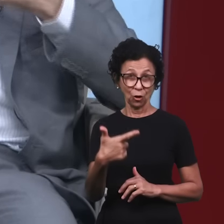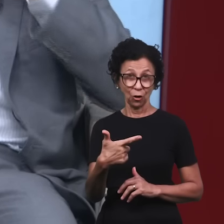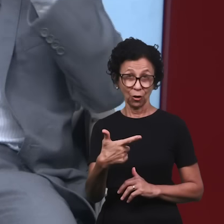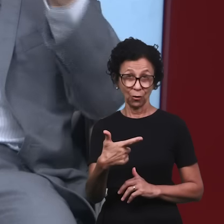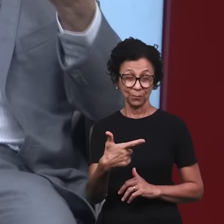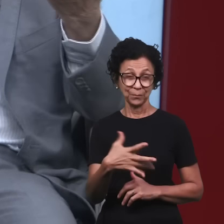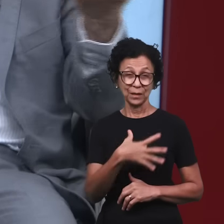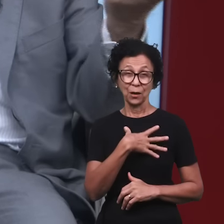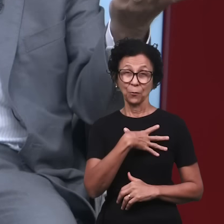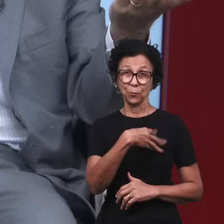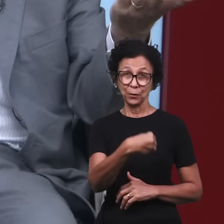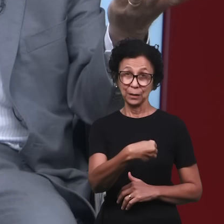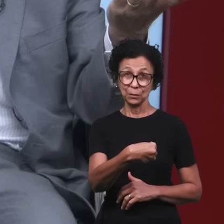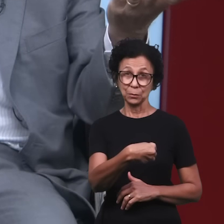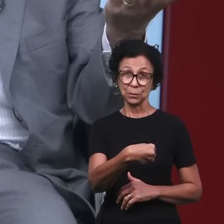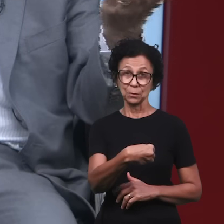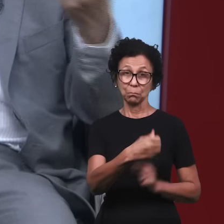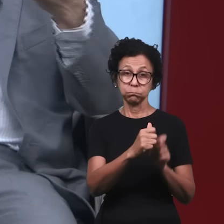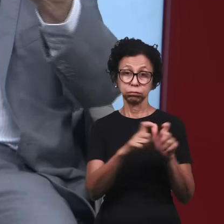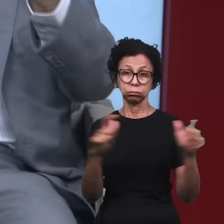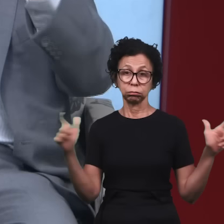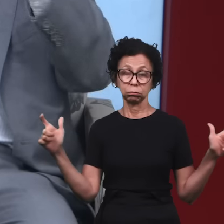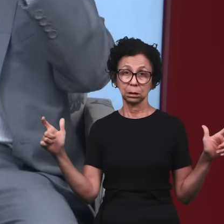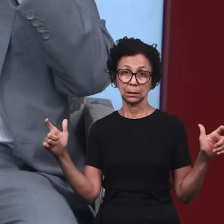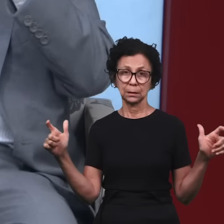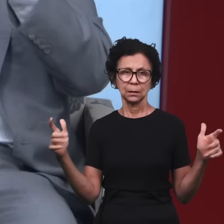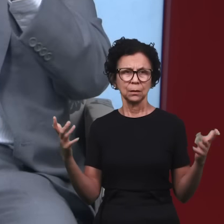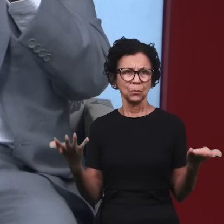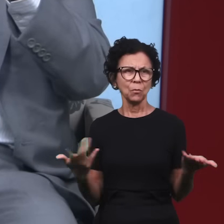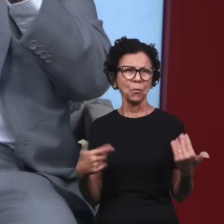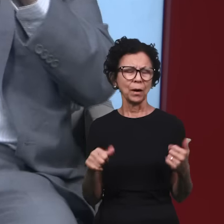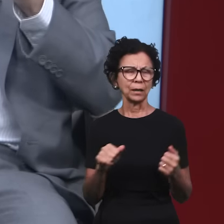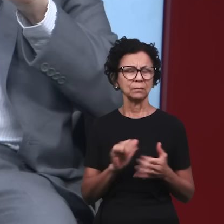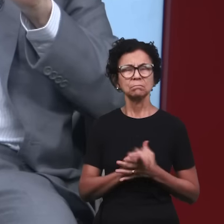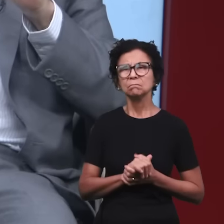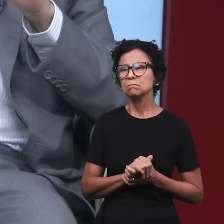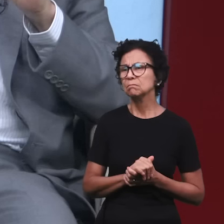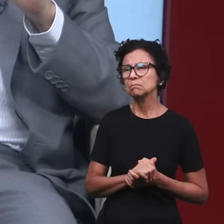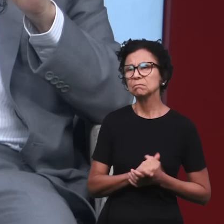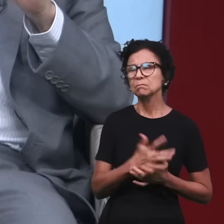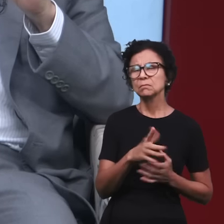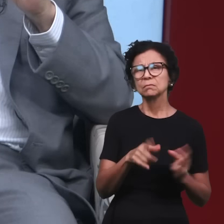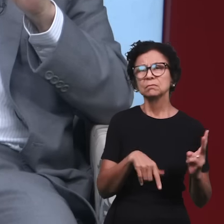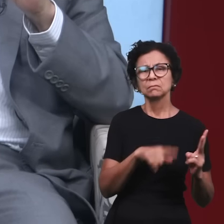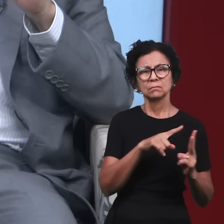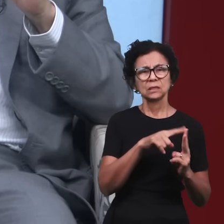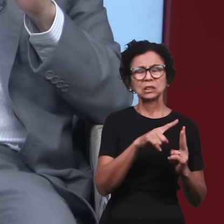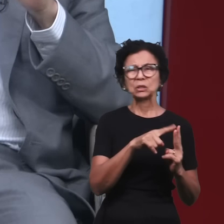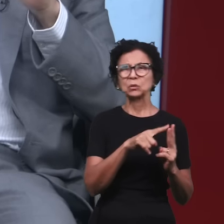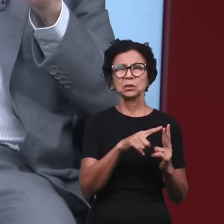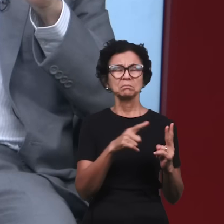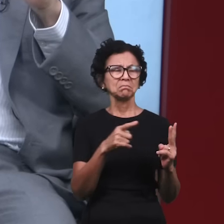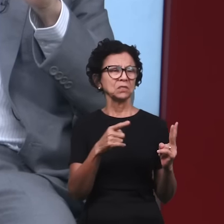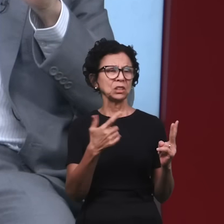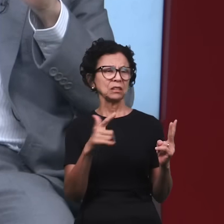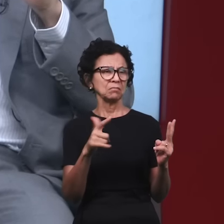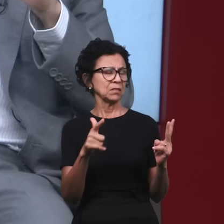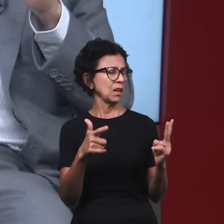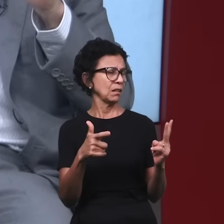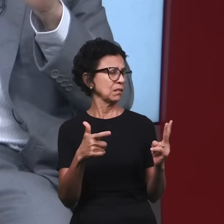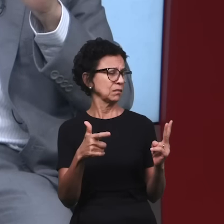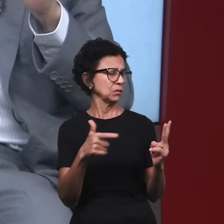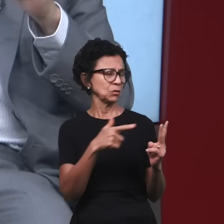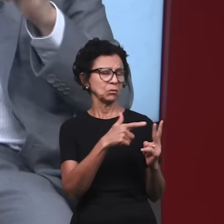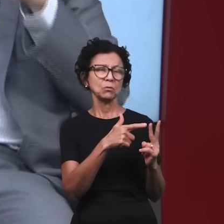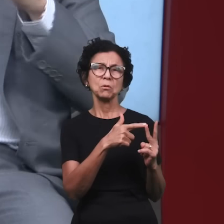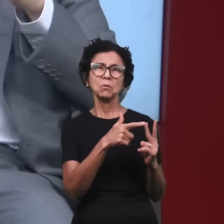que os identificasse como patriarcas. Mas a indicação é que eles eram primogênitos do